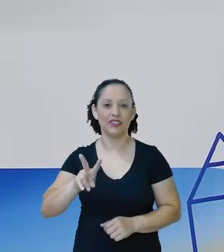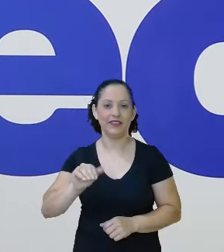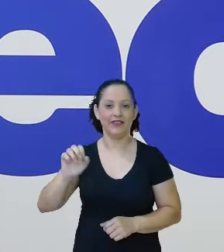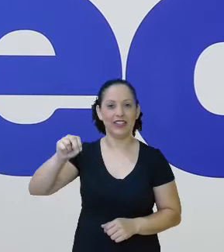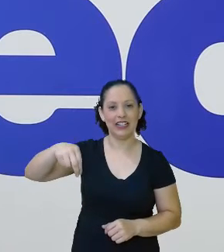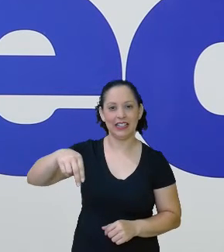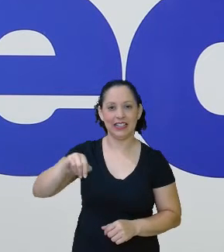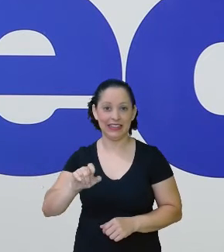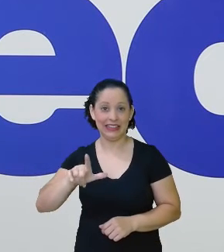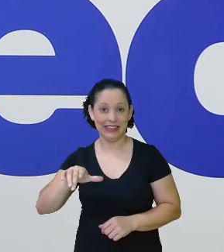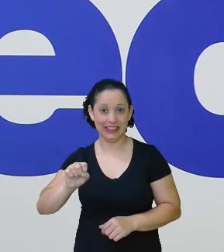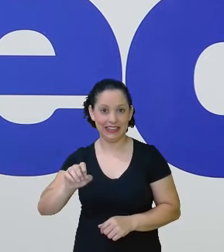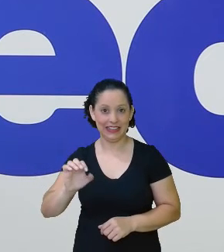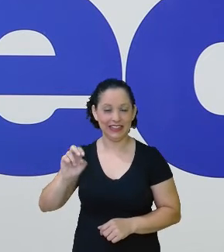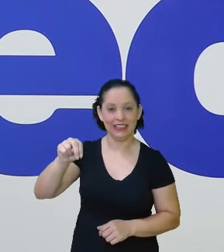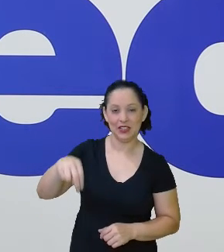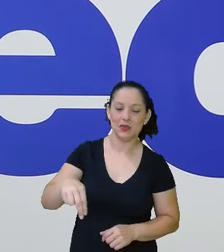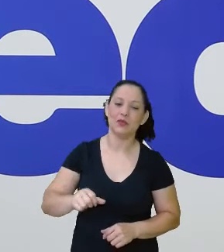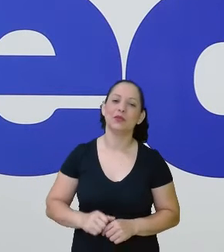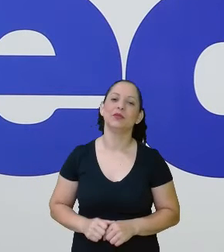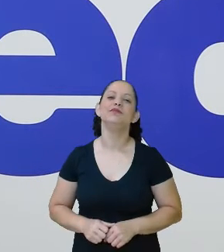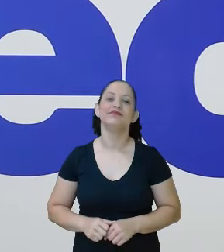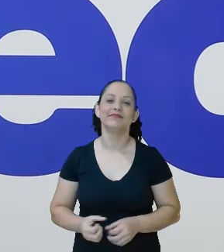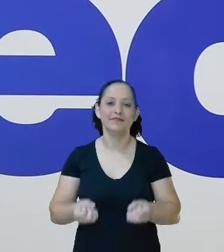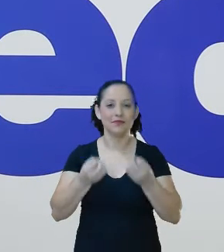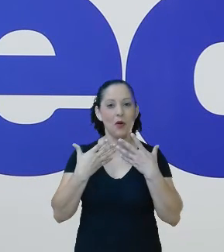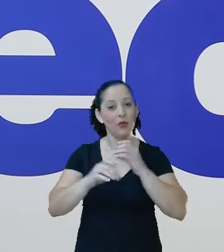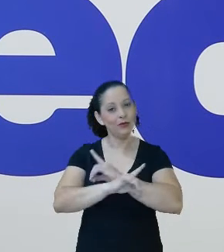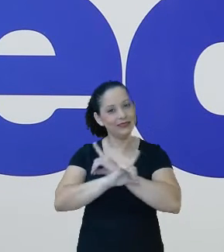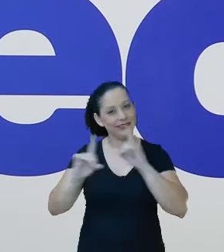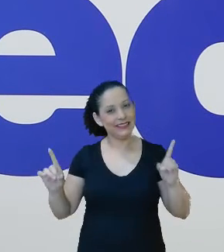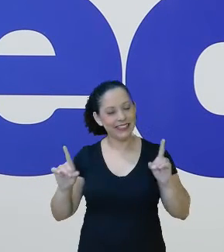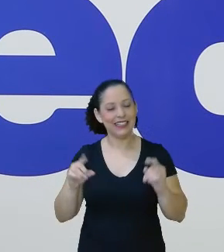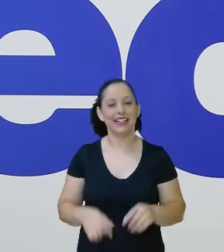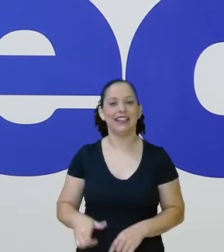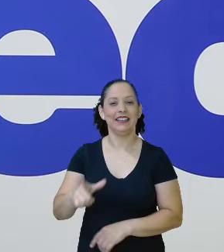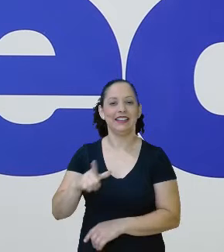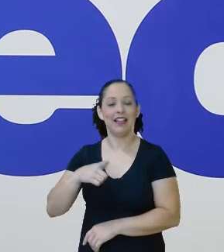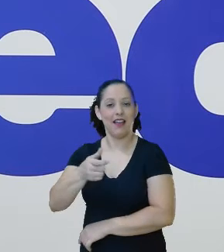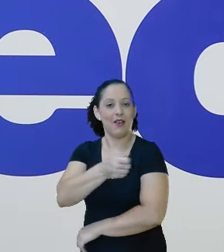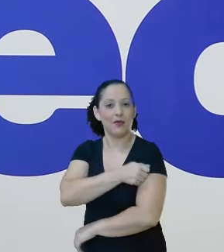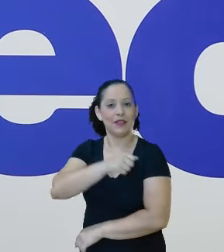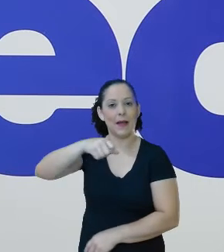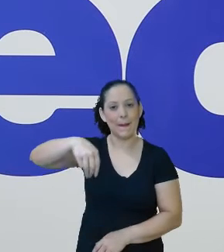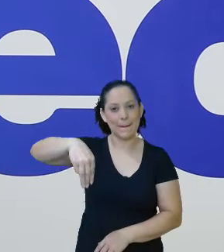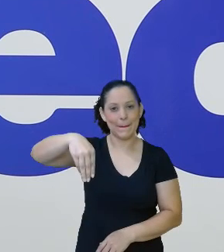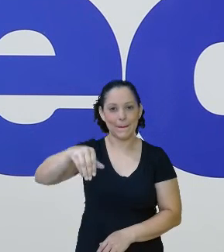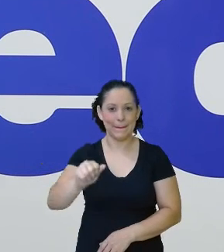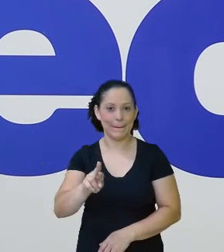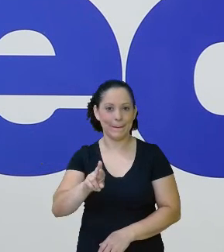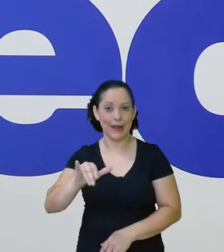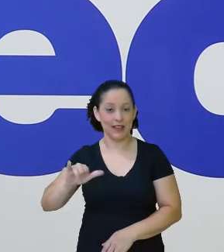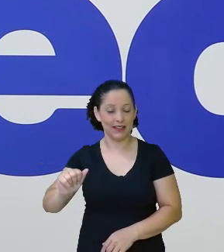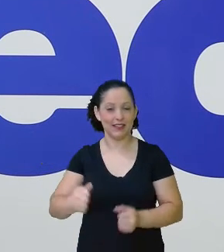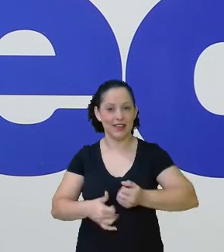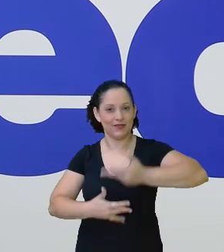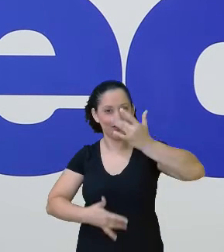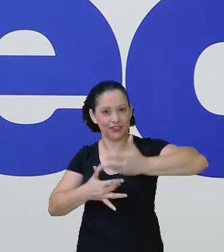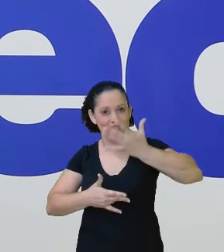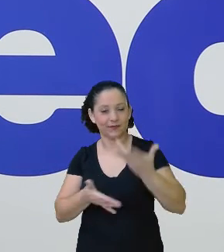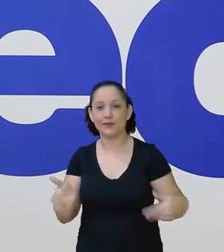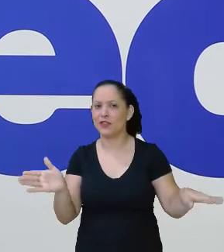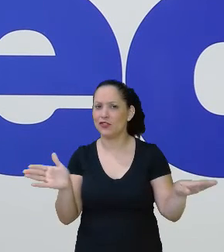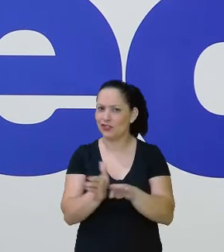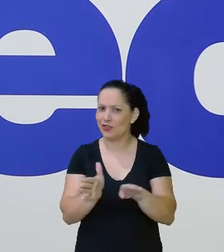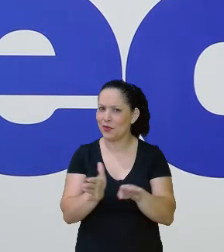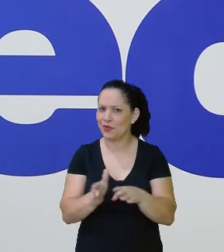Bem-vindo. Estou aqui acompanhando. A Maria já está aqui também, desejando um bom dia para a gente. Chegou bem cedinho, já